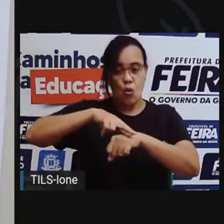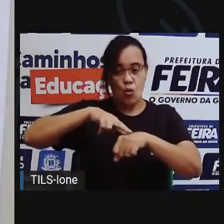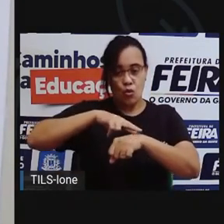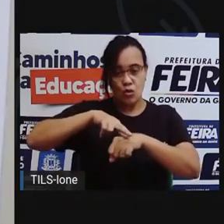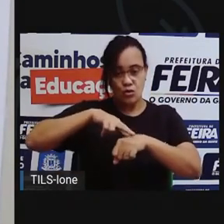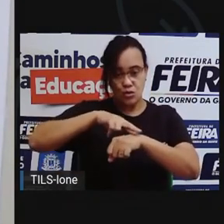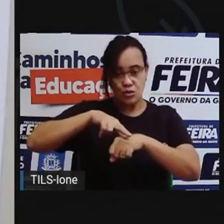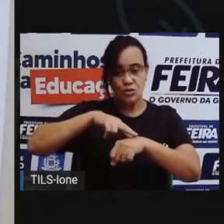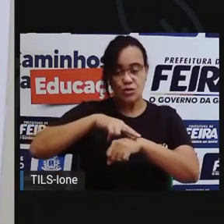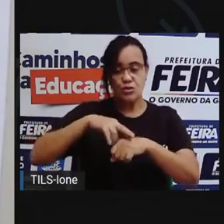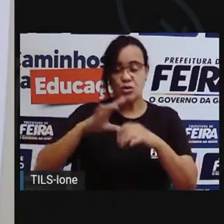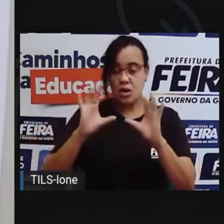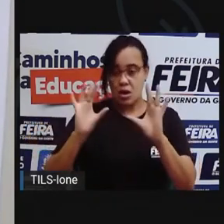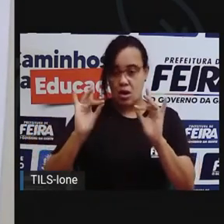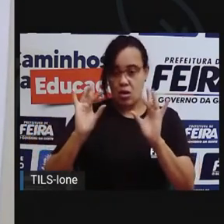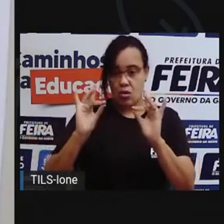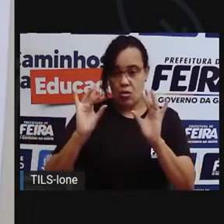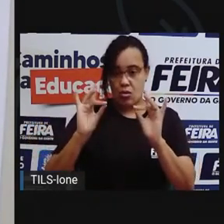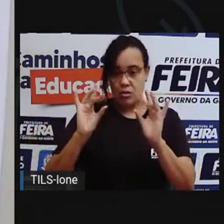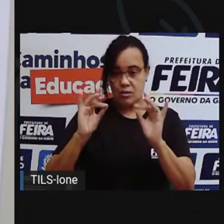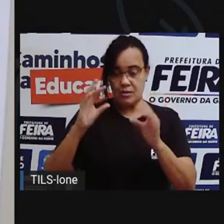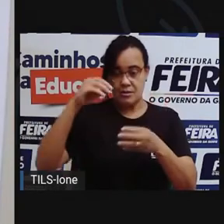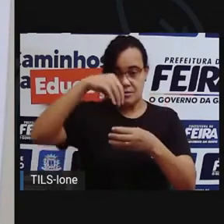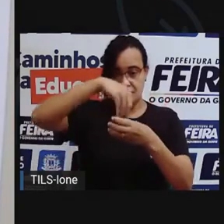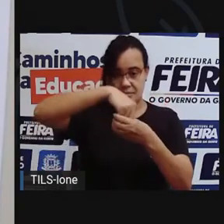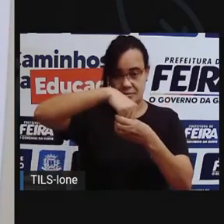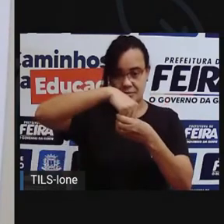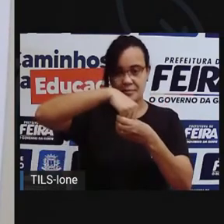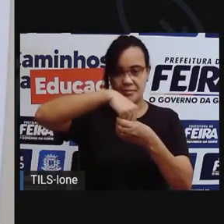passa a cola.